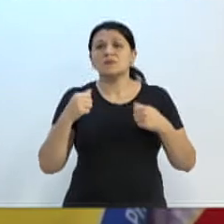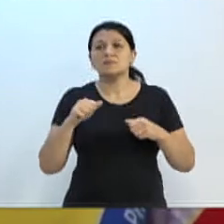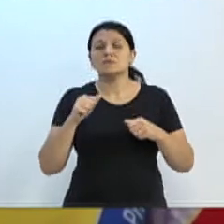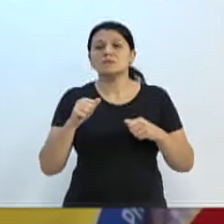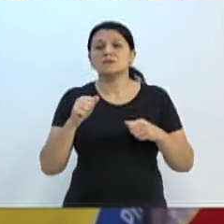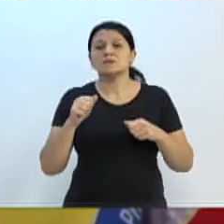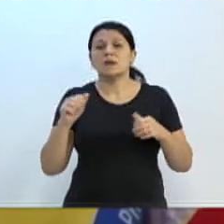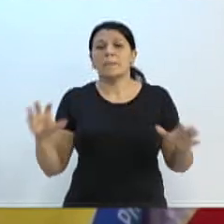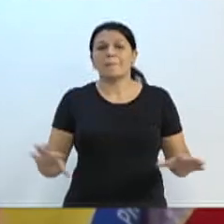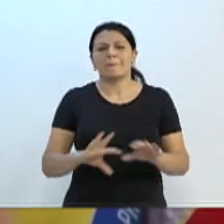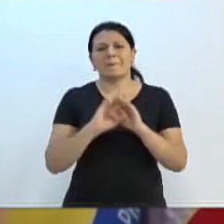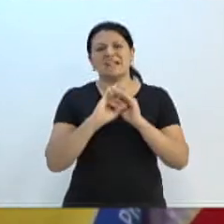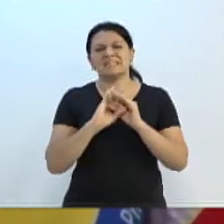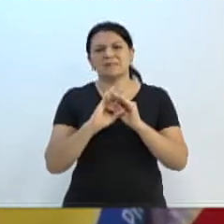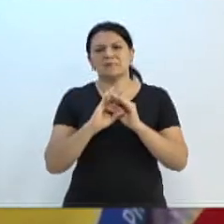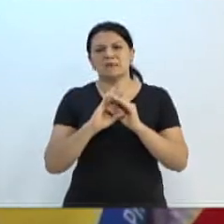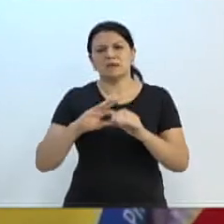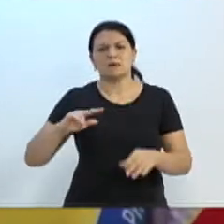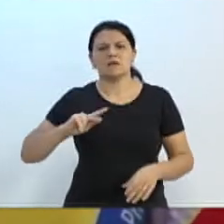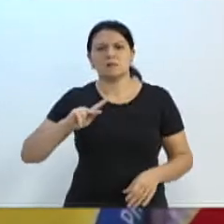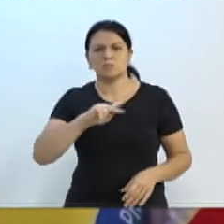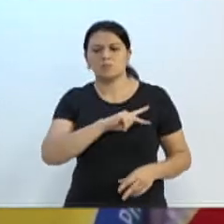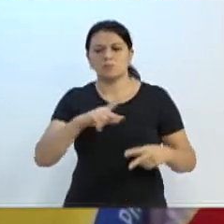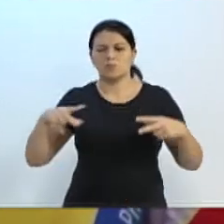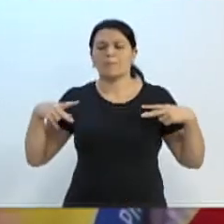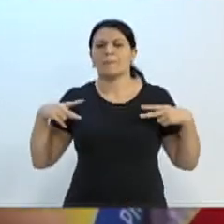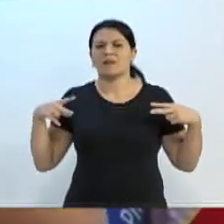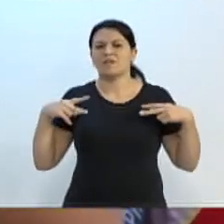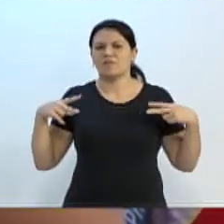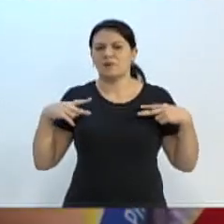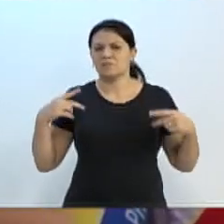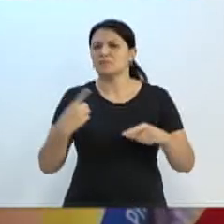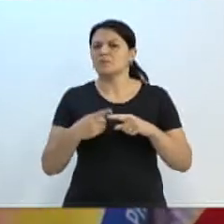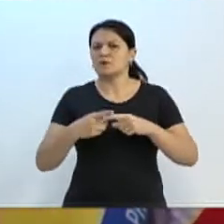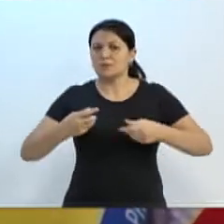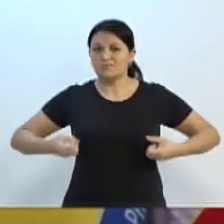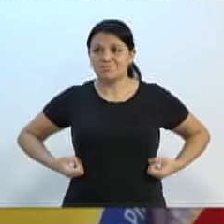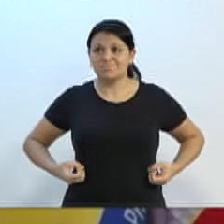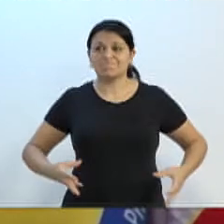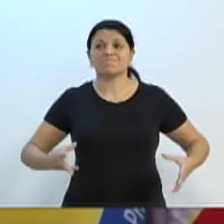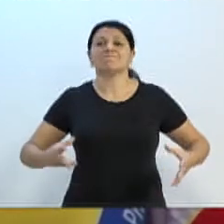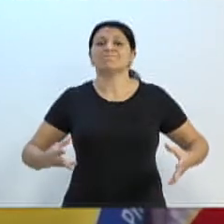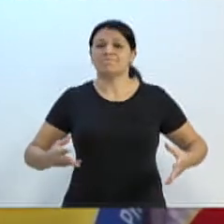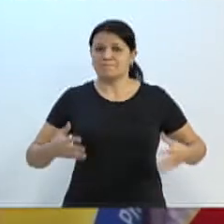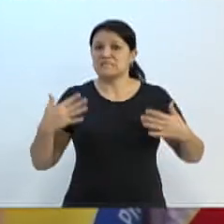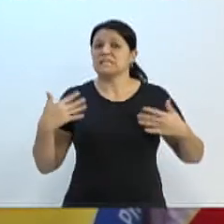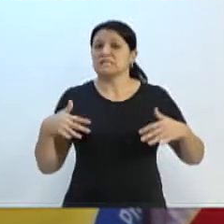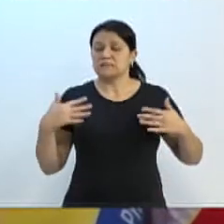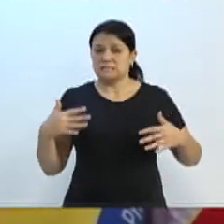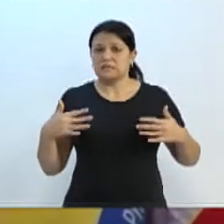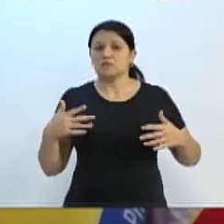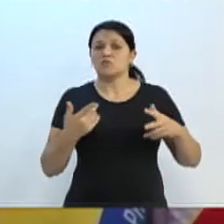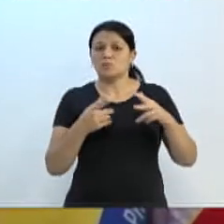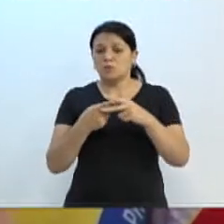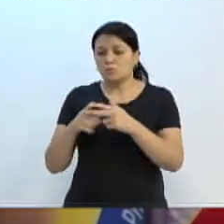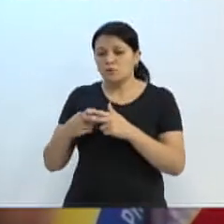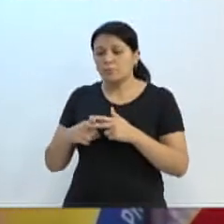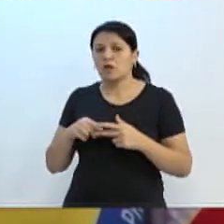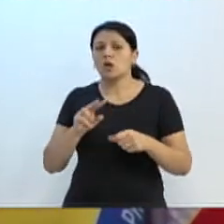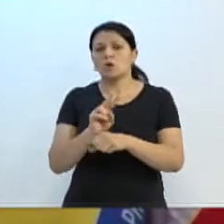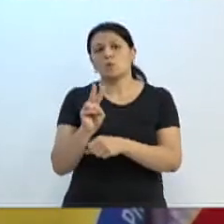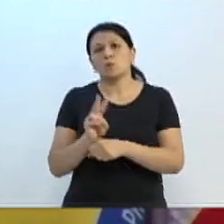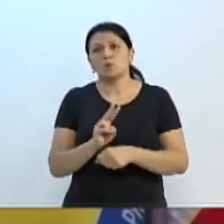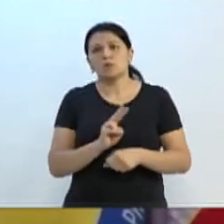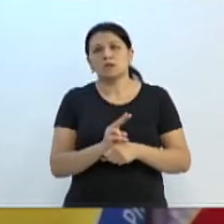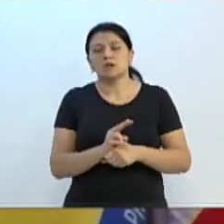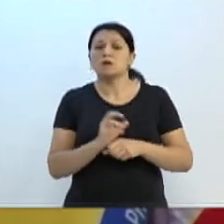com parceria público-privada, porque são os custos altos, às vezes as pessoas não sabem o custo que tem de manutenção de determinados espaços públicos,